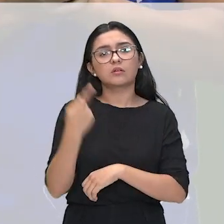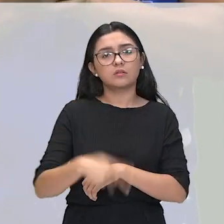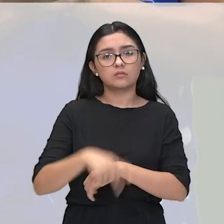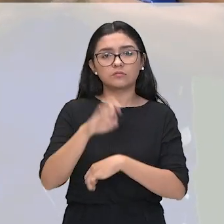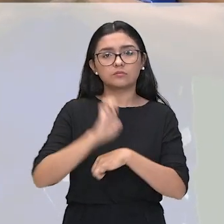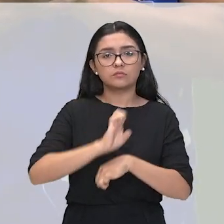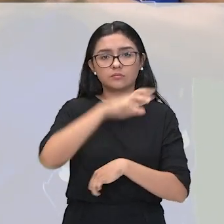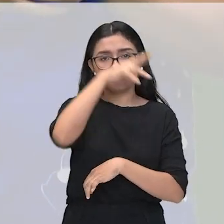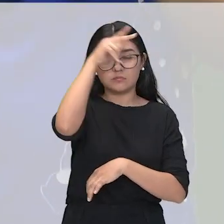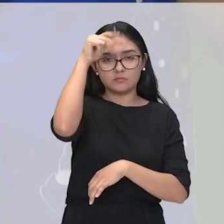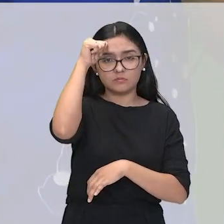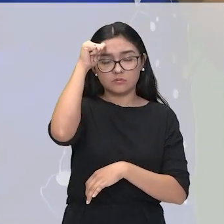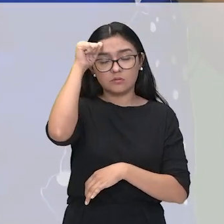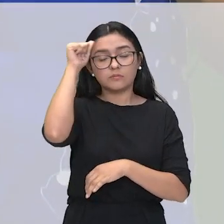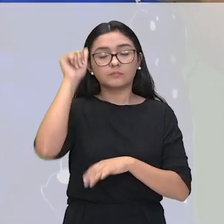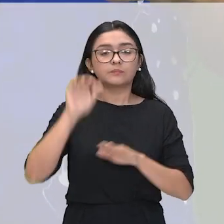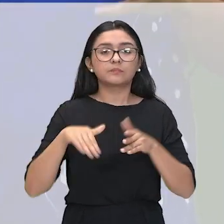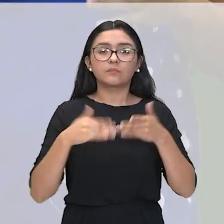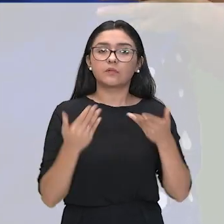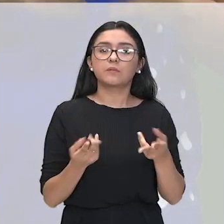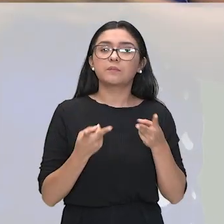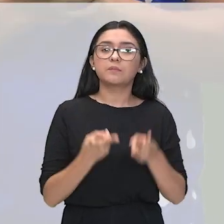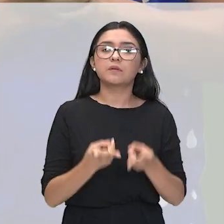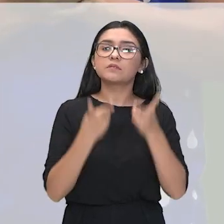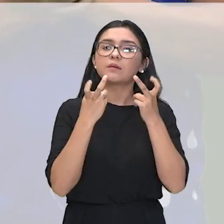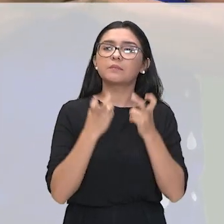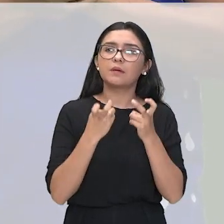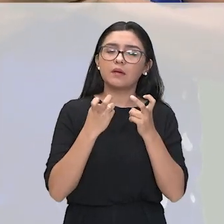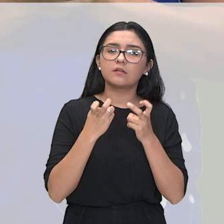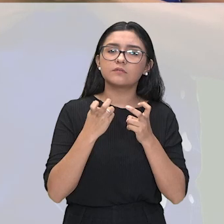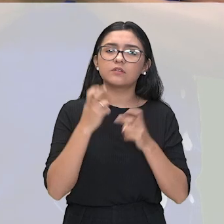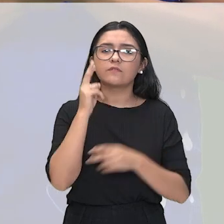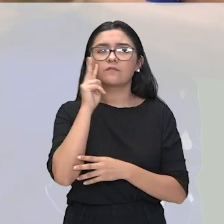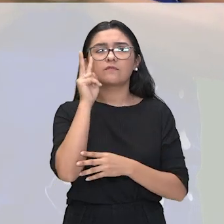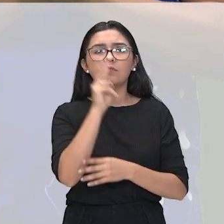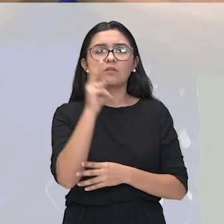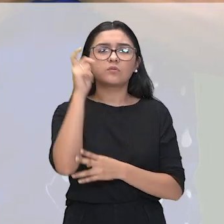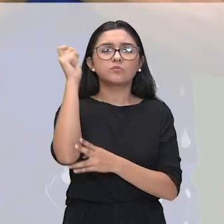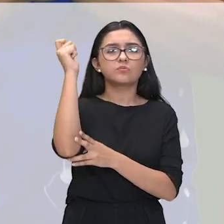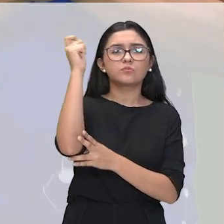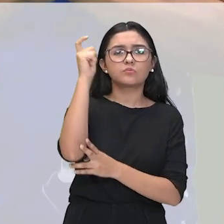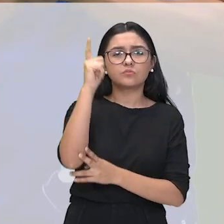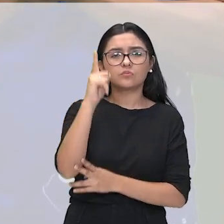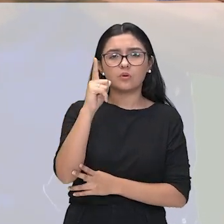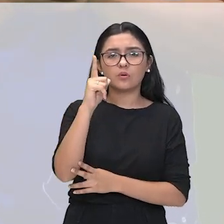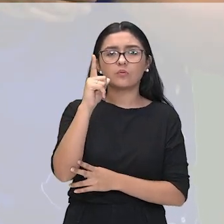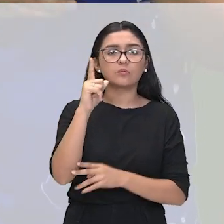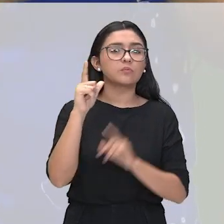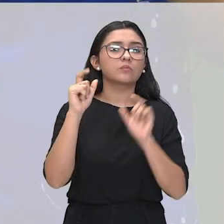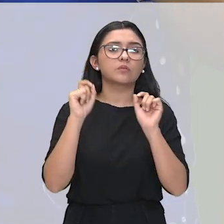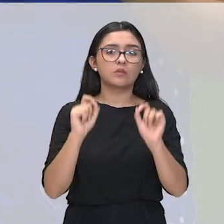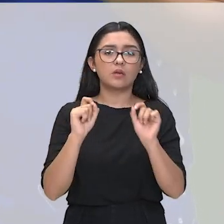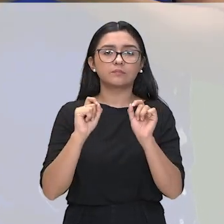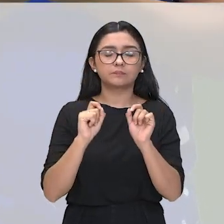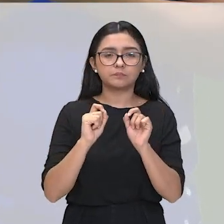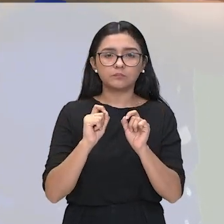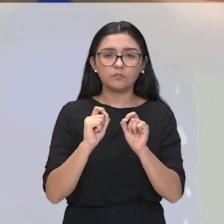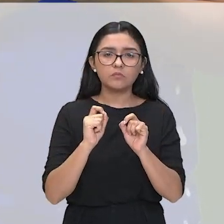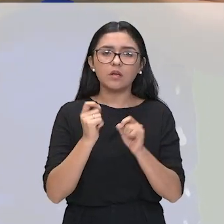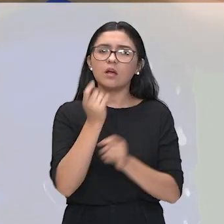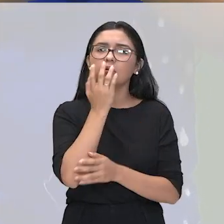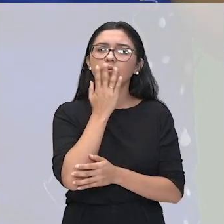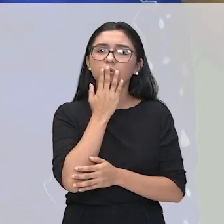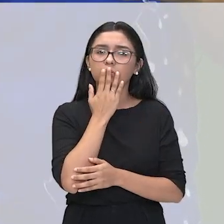cidade. E se vocês olharam para o céu nesses dias, vocês devem ter percebido que o nosso sol ficava muito